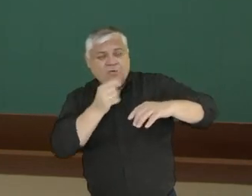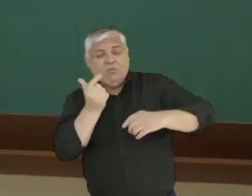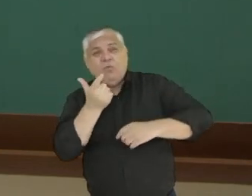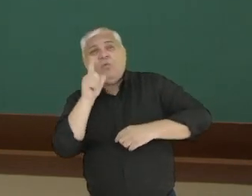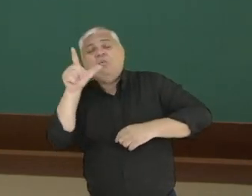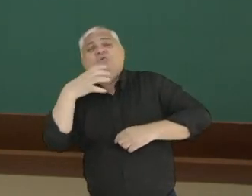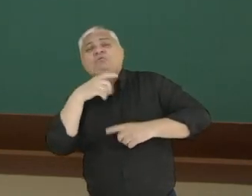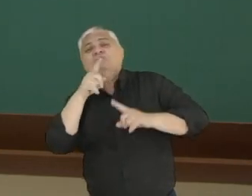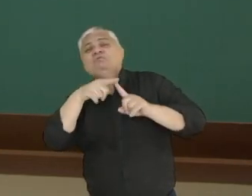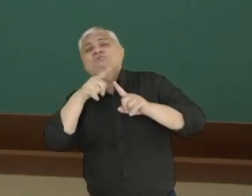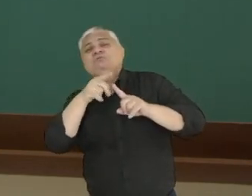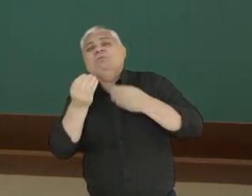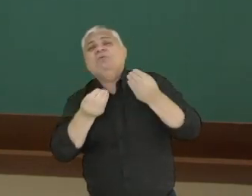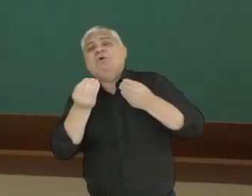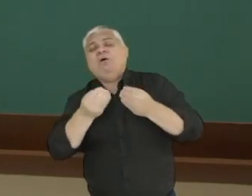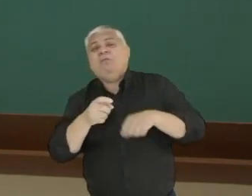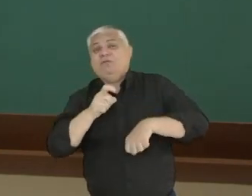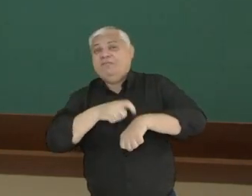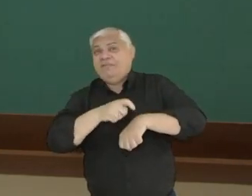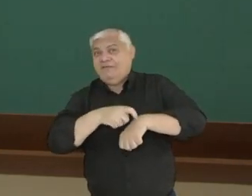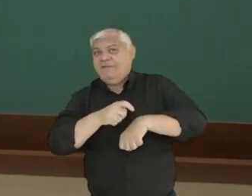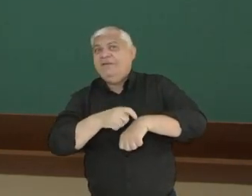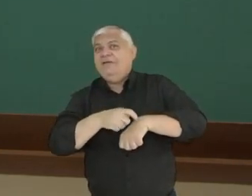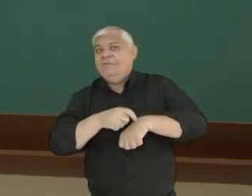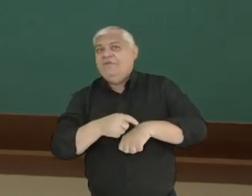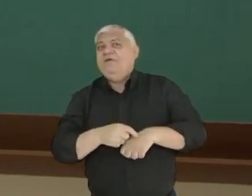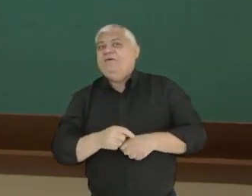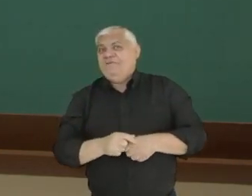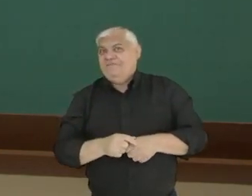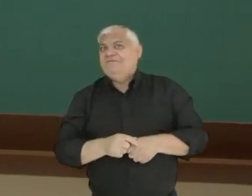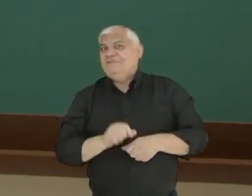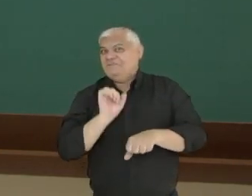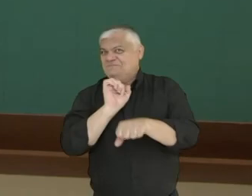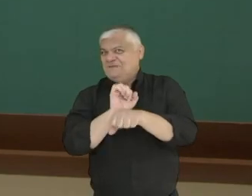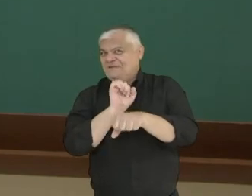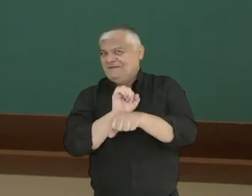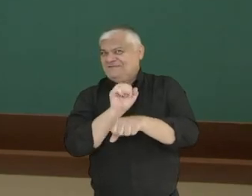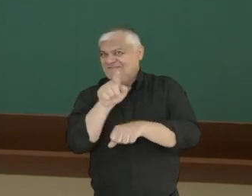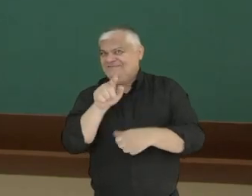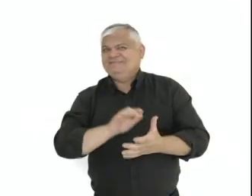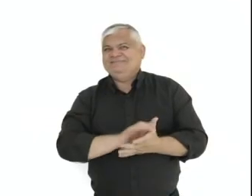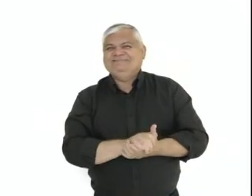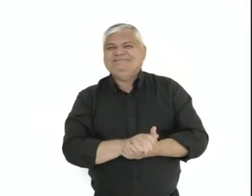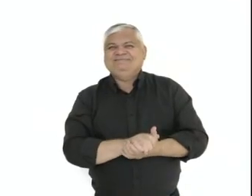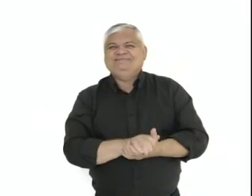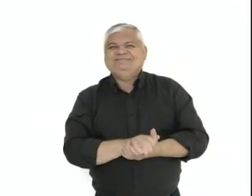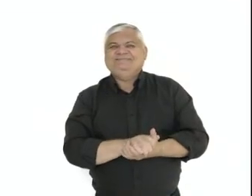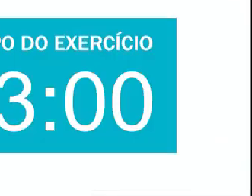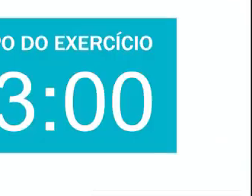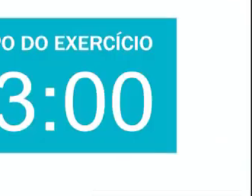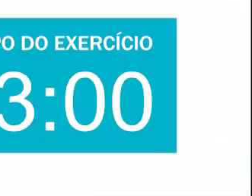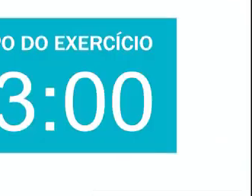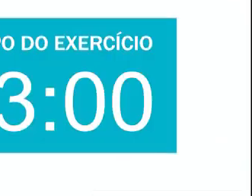de sensoriamento remoto? O reloginho vai aparecer aqui na tela, ó, e a gente está esperando você.